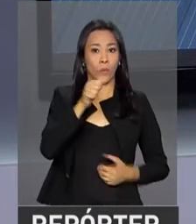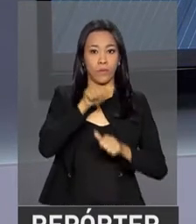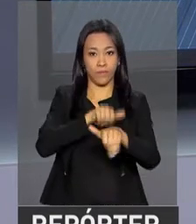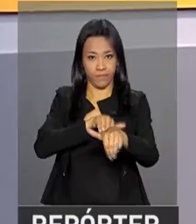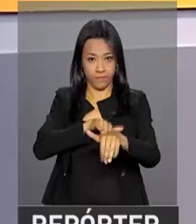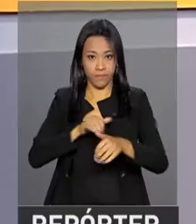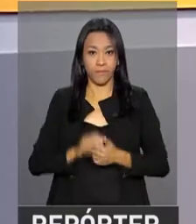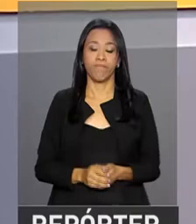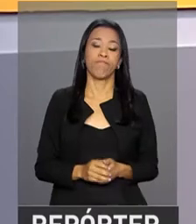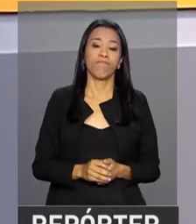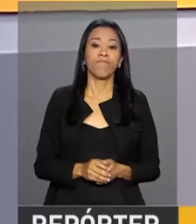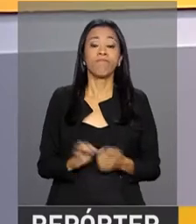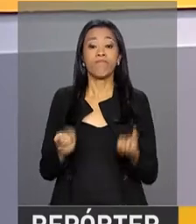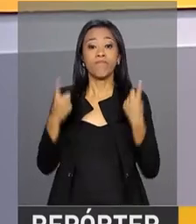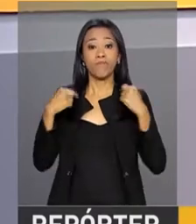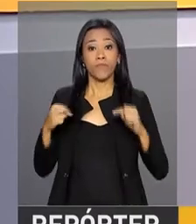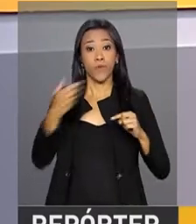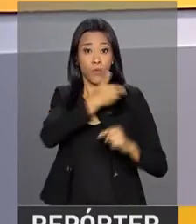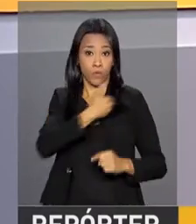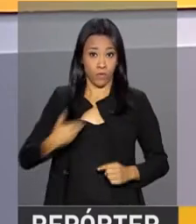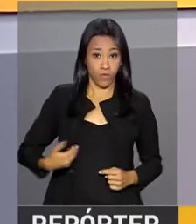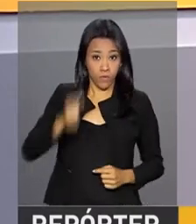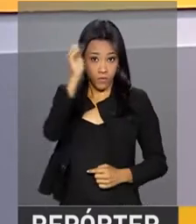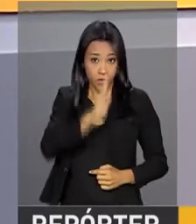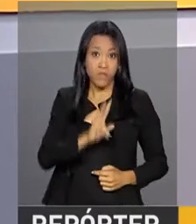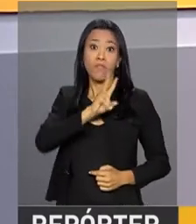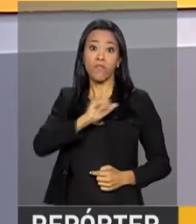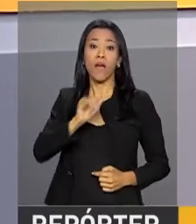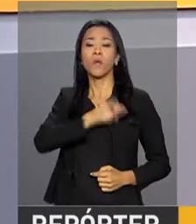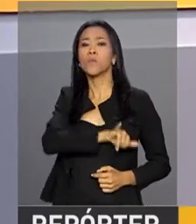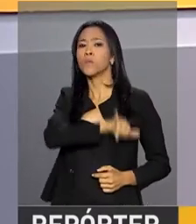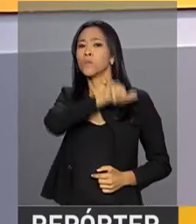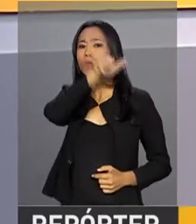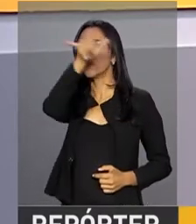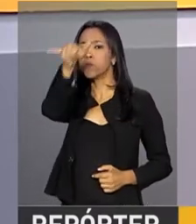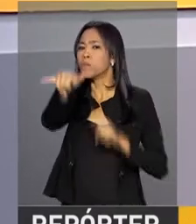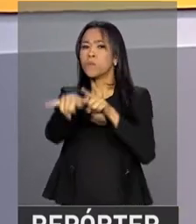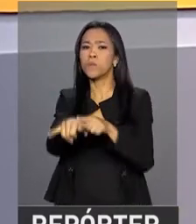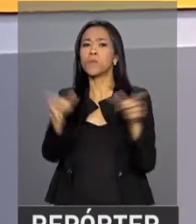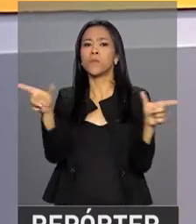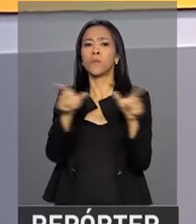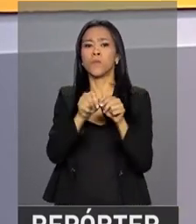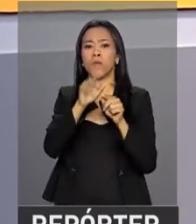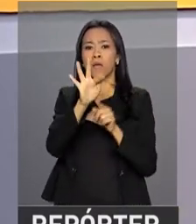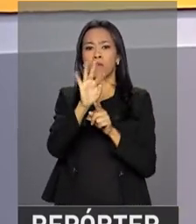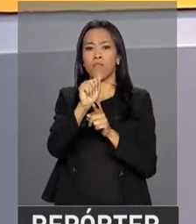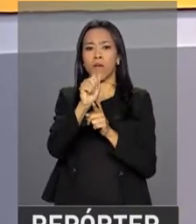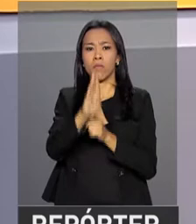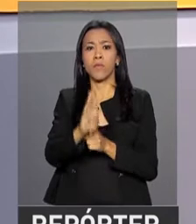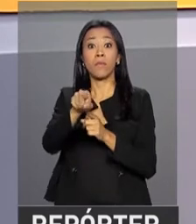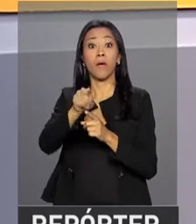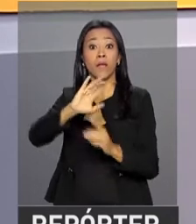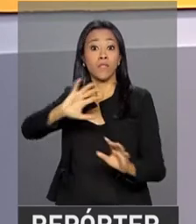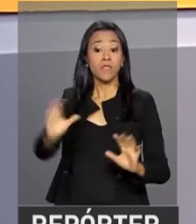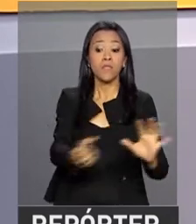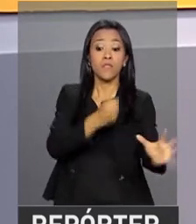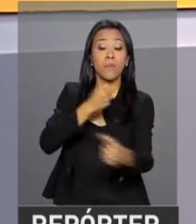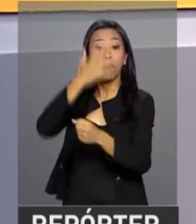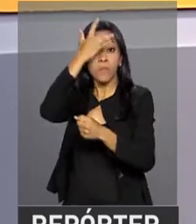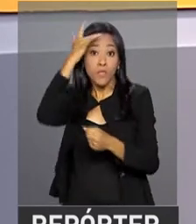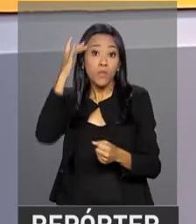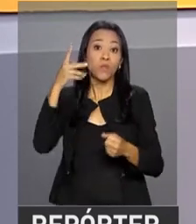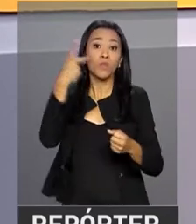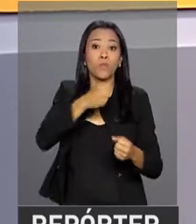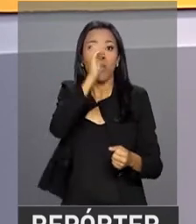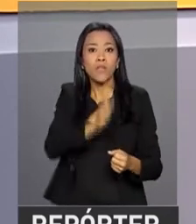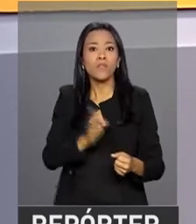setembro. O governo brasileiro vai enviar um avião da FAB para resgatar brasileiros que estão isolados no Caribe